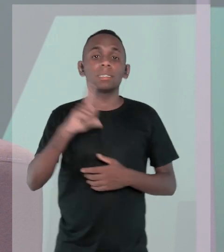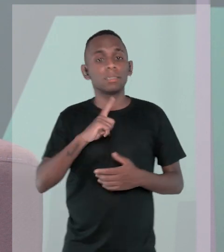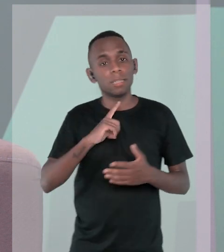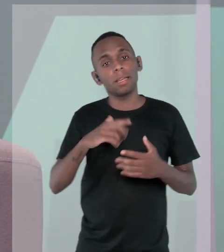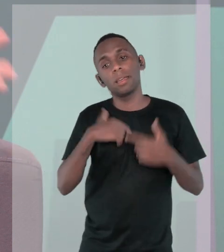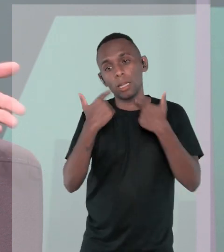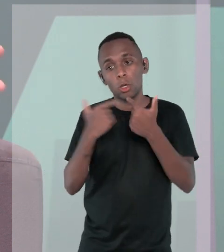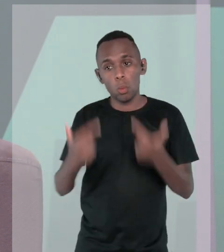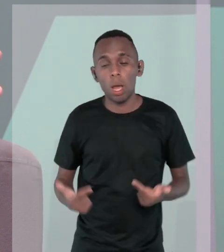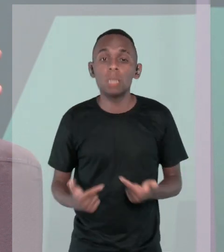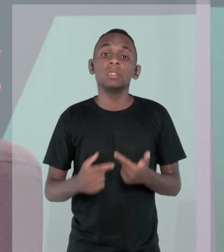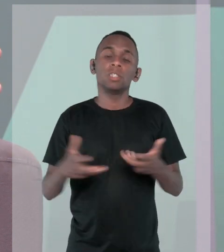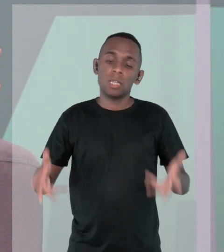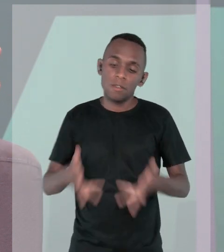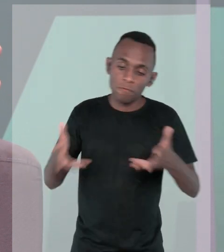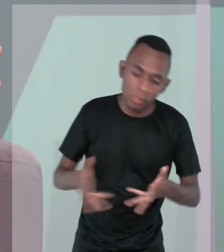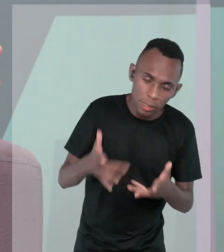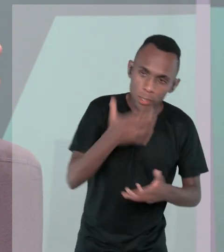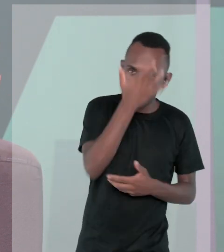linguagem para isso, influencia as pessoas.